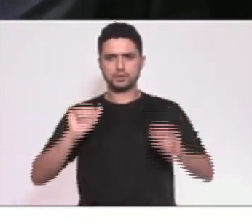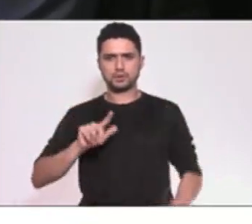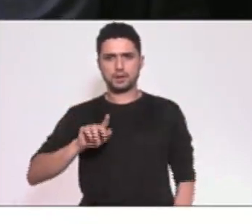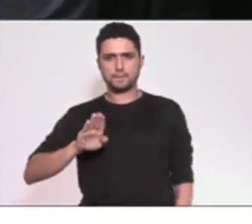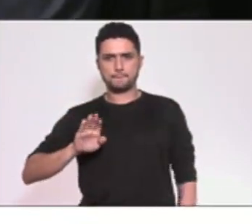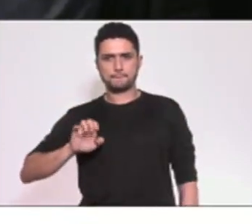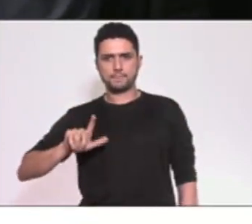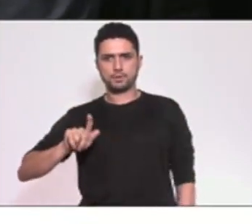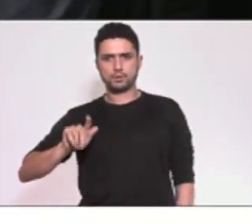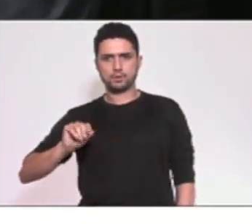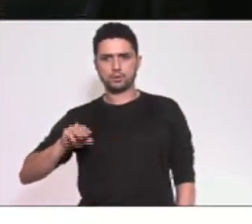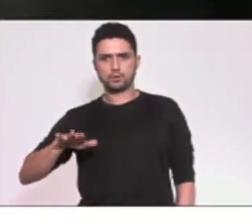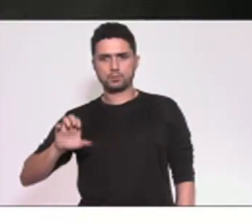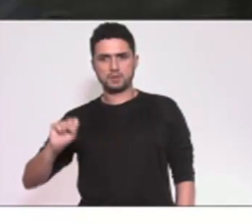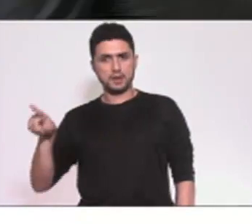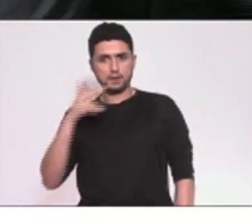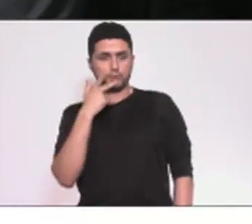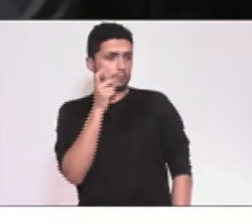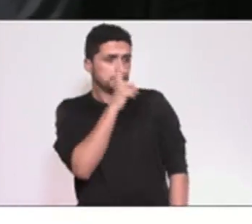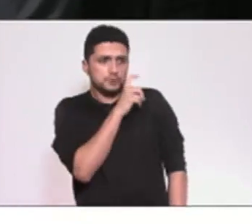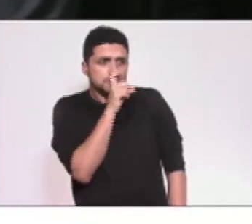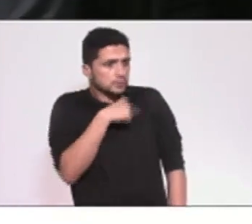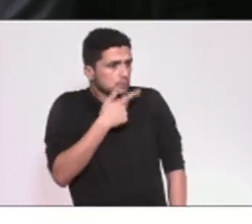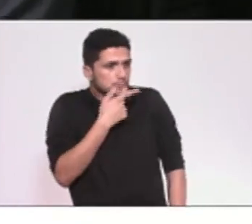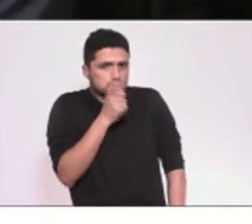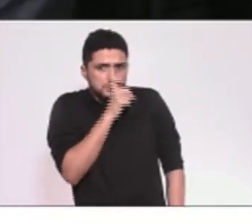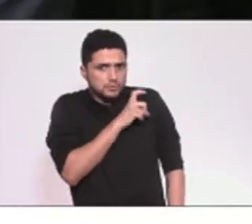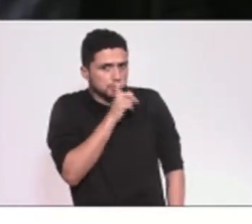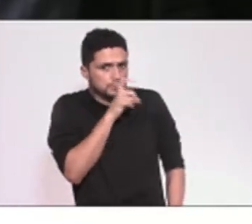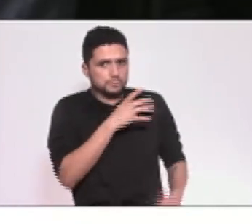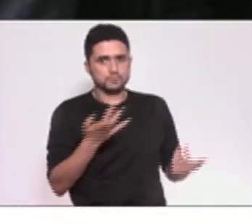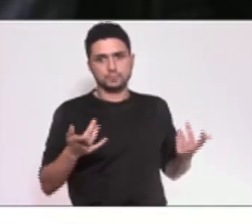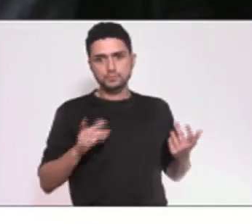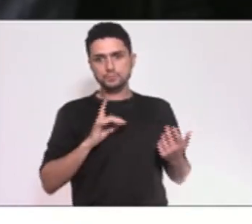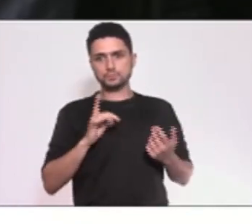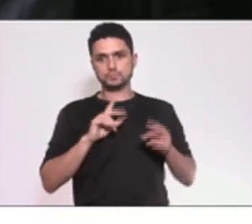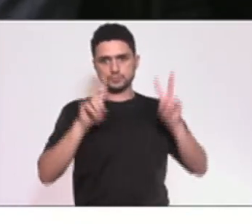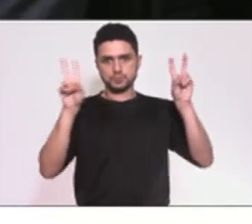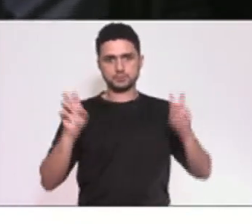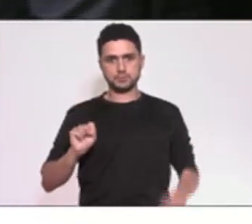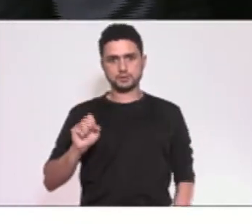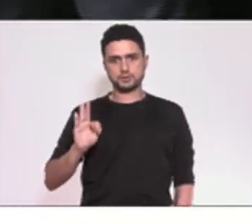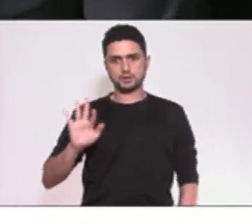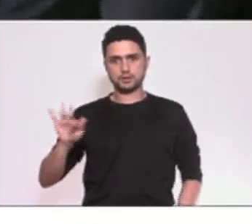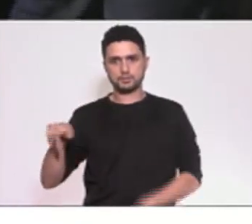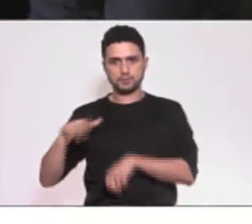negou suas próprias palavras no despacho de cumprimento da decisão do STF.